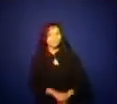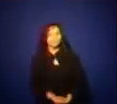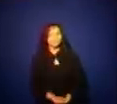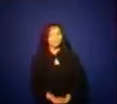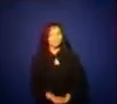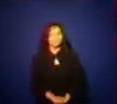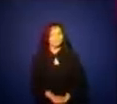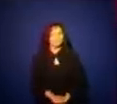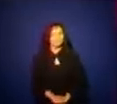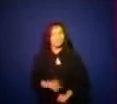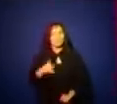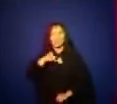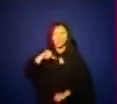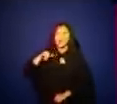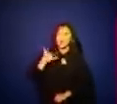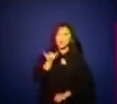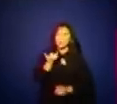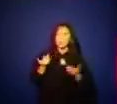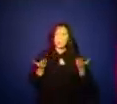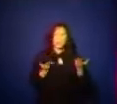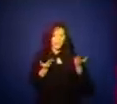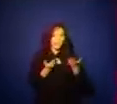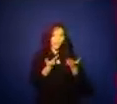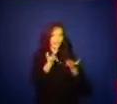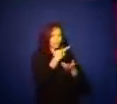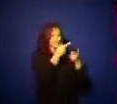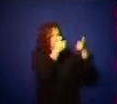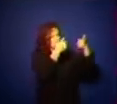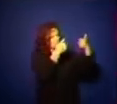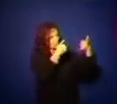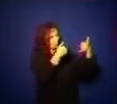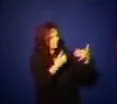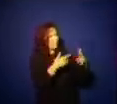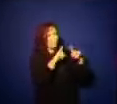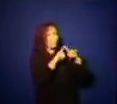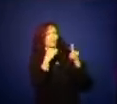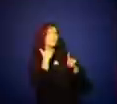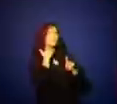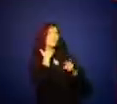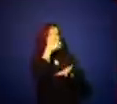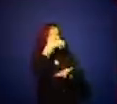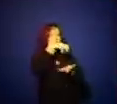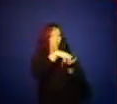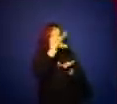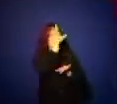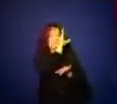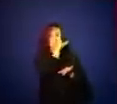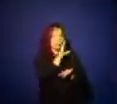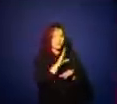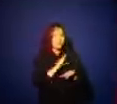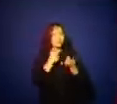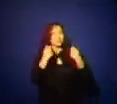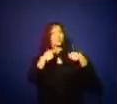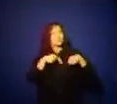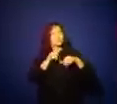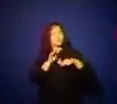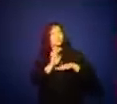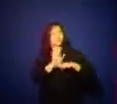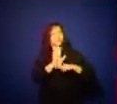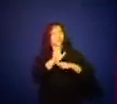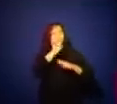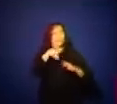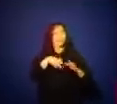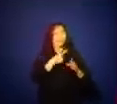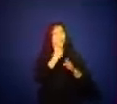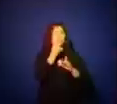gancho Porque existe um debate agora que o Banco Central do Brasil deveria interferir na curva que